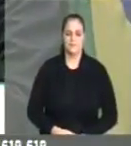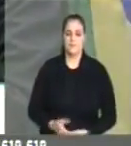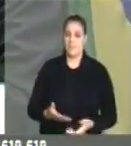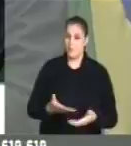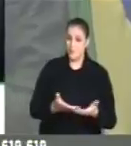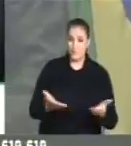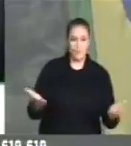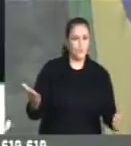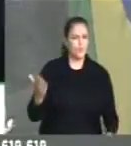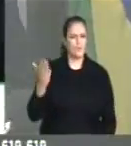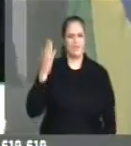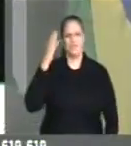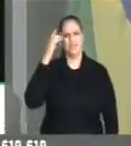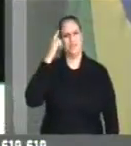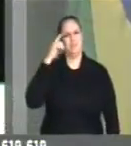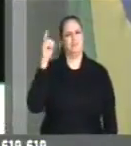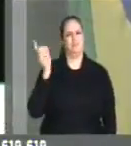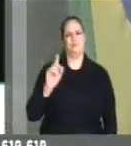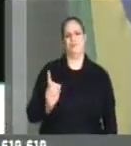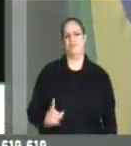não têm ideia